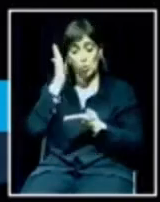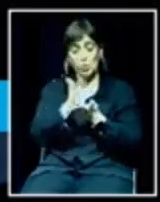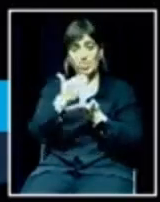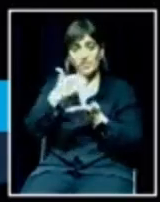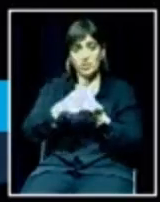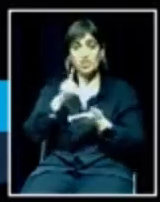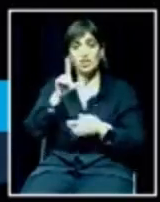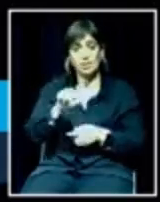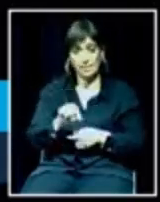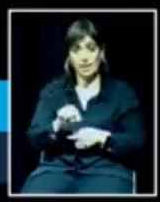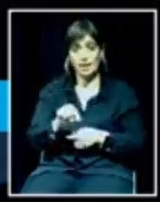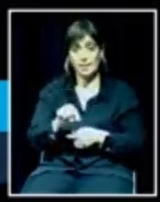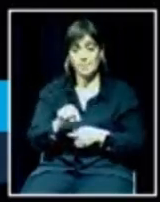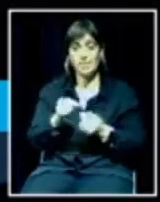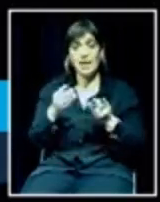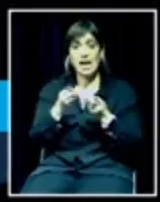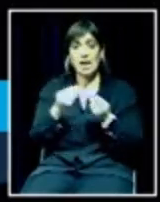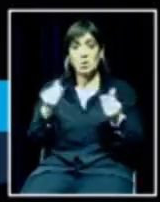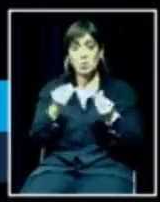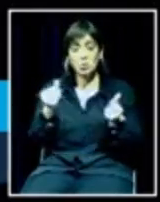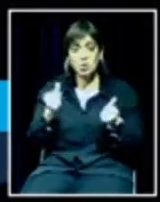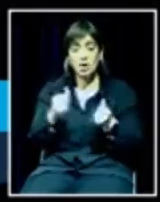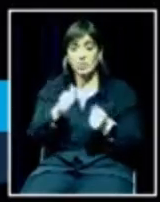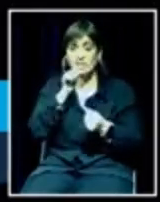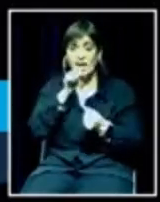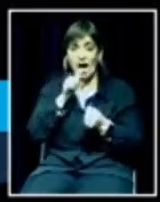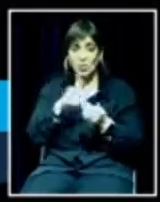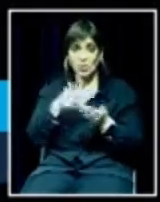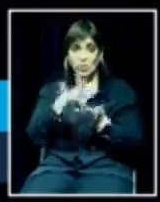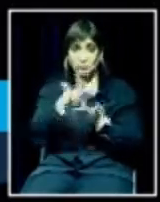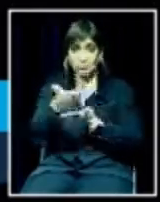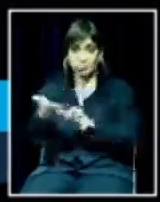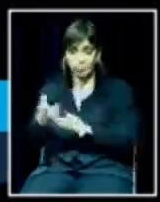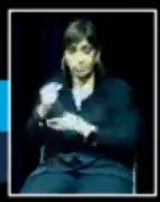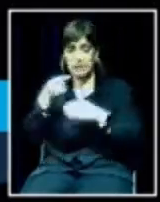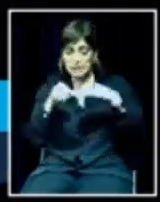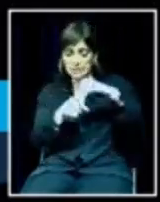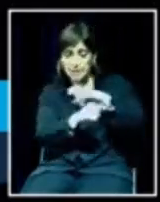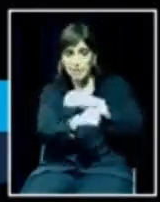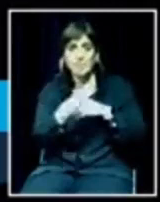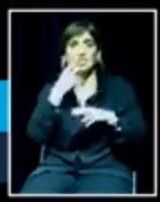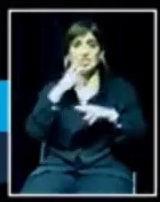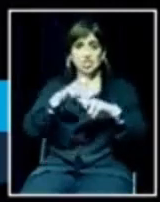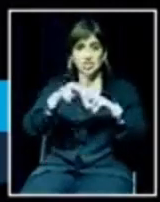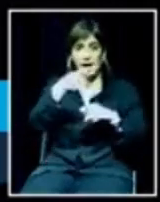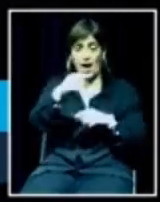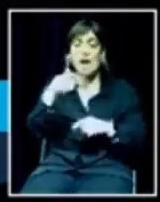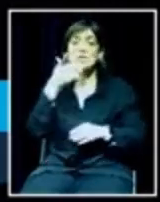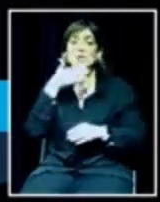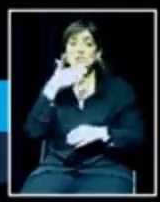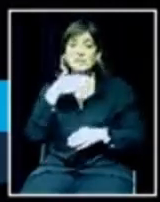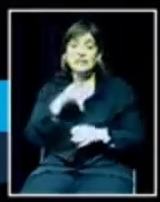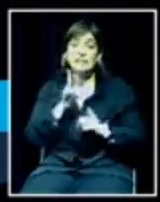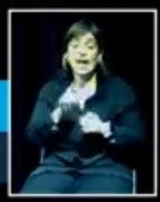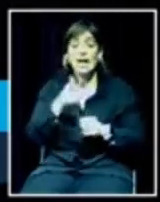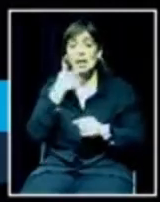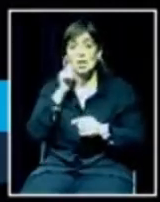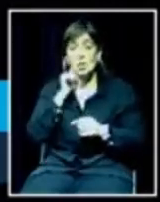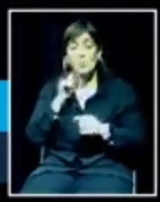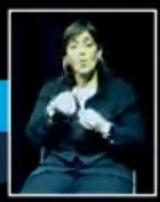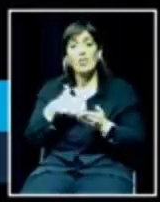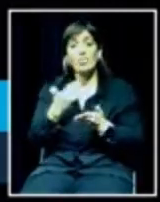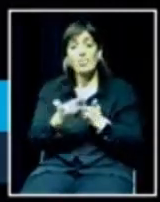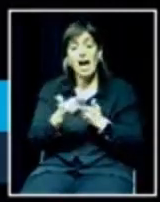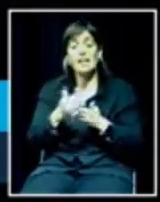e as soluções de abastecimento de água saneamento energia disponíveis foram suficientes e não provocarem